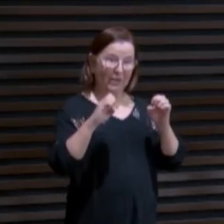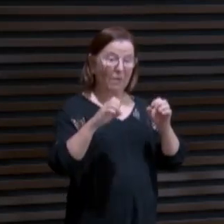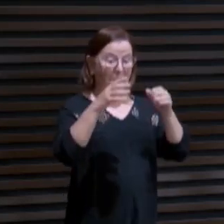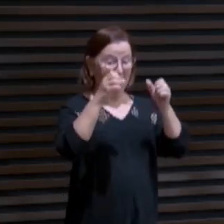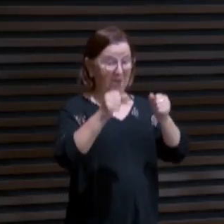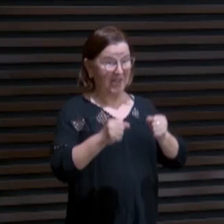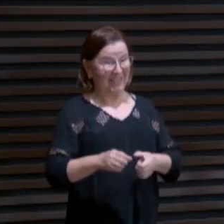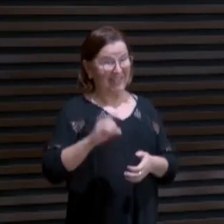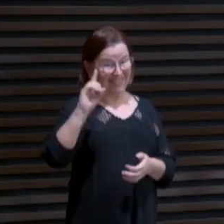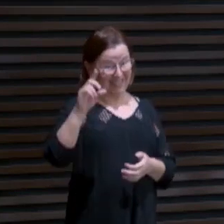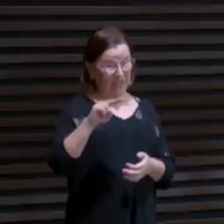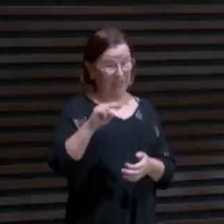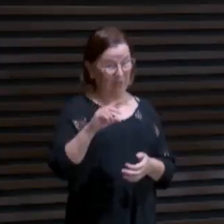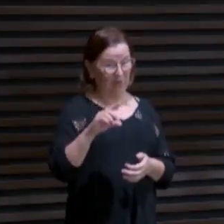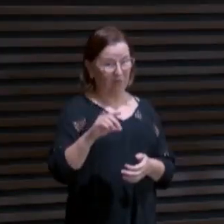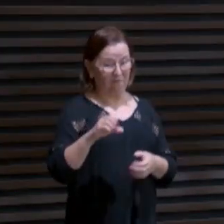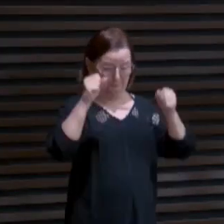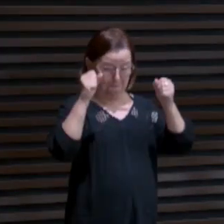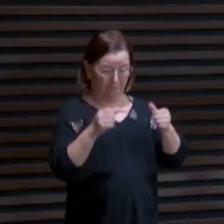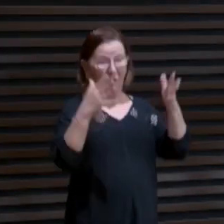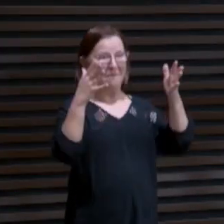É algo que